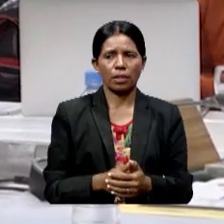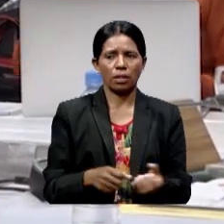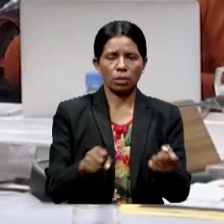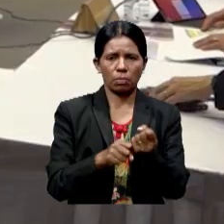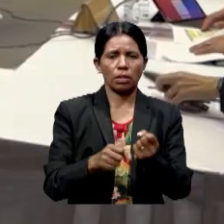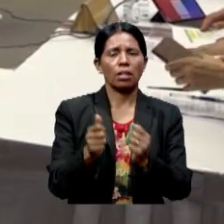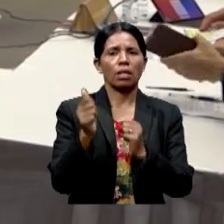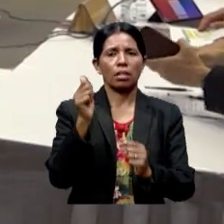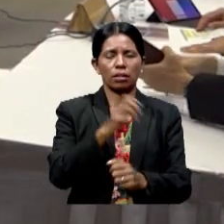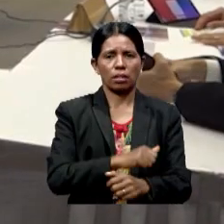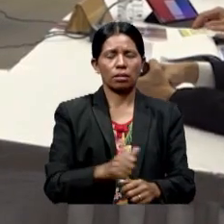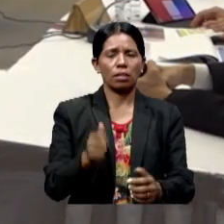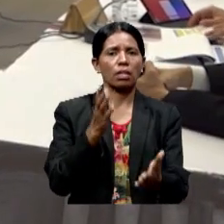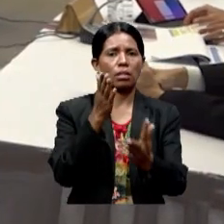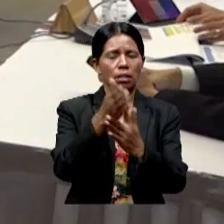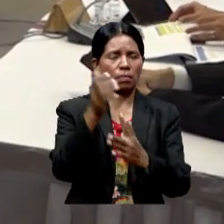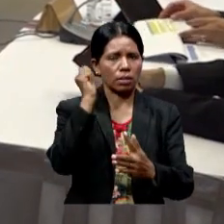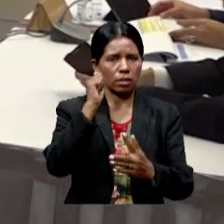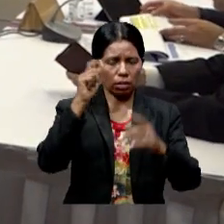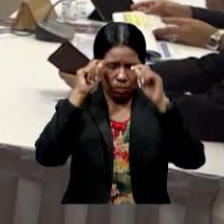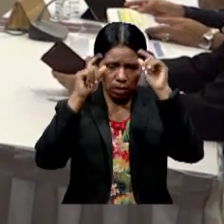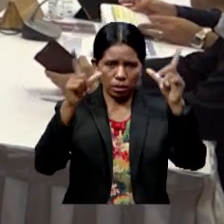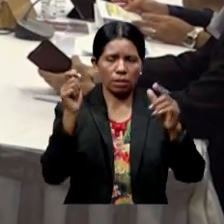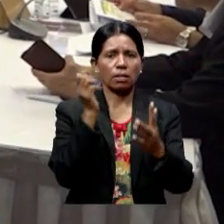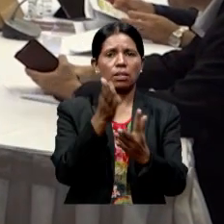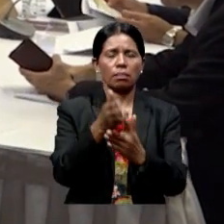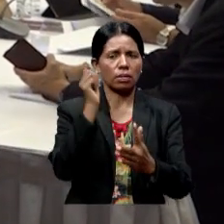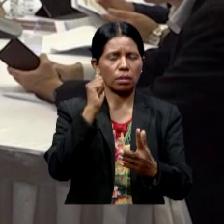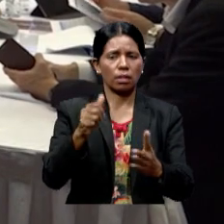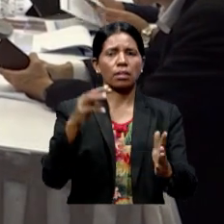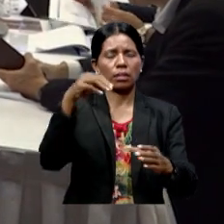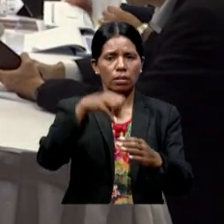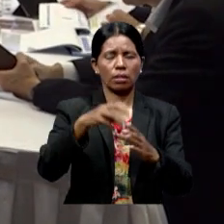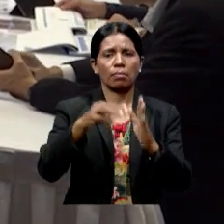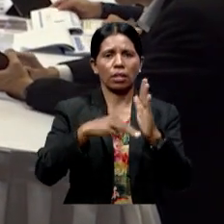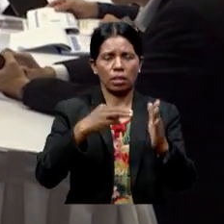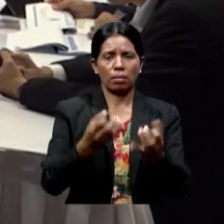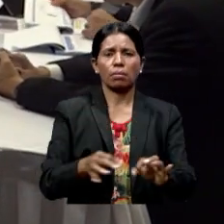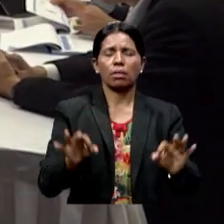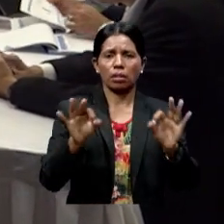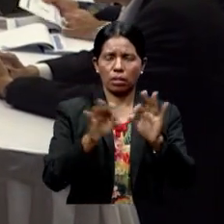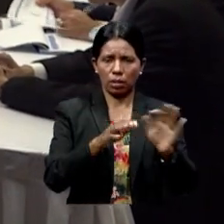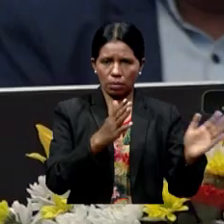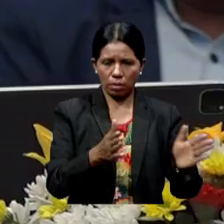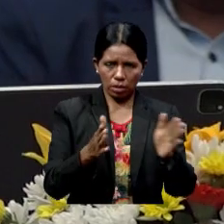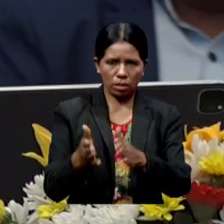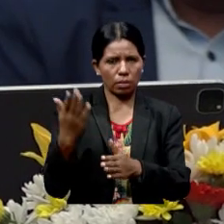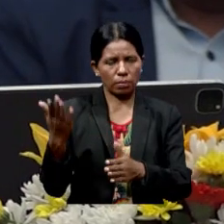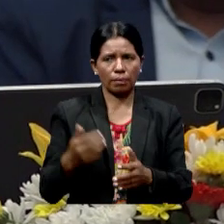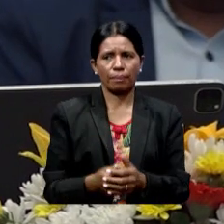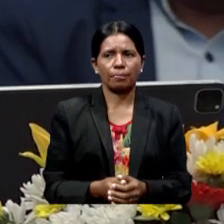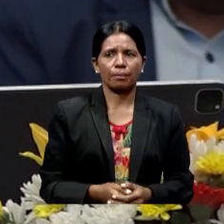adesão Timor-Leste base, né, precisa inclinar os média também papel média importante e o processo refere. Ida